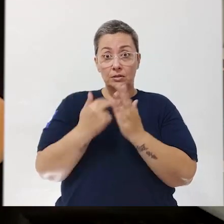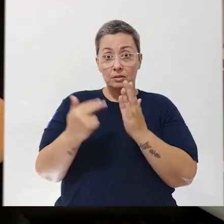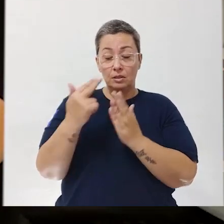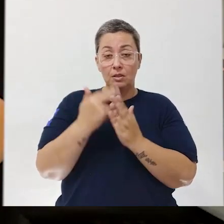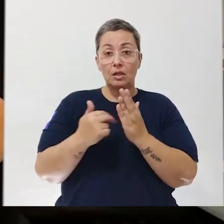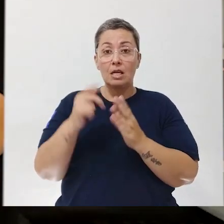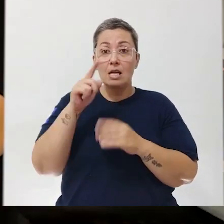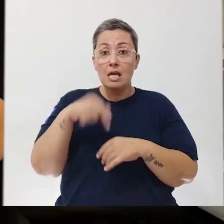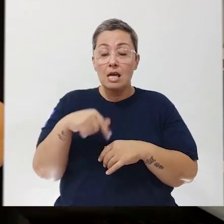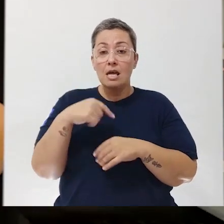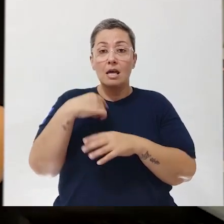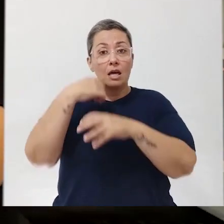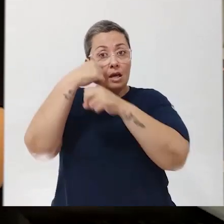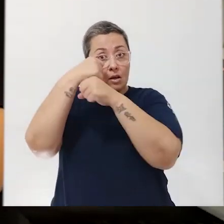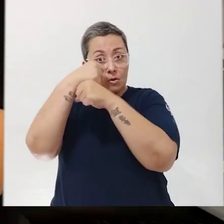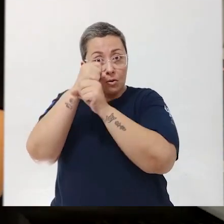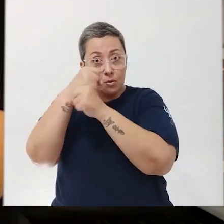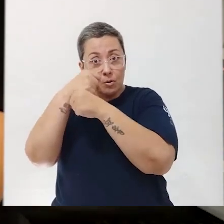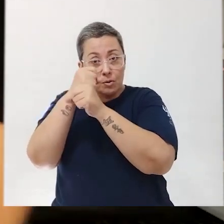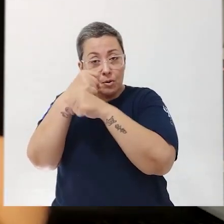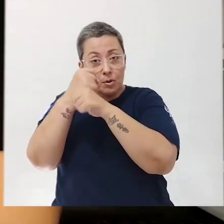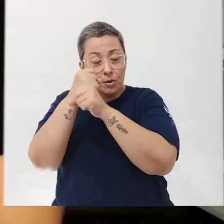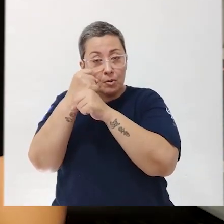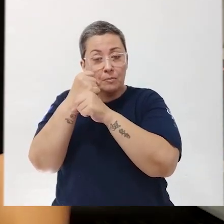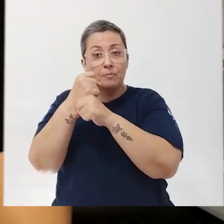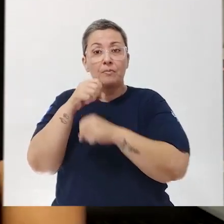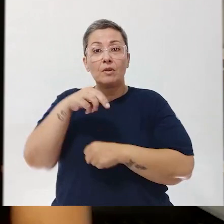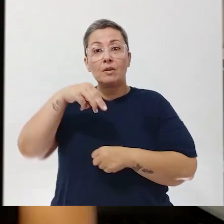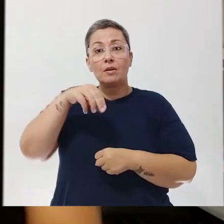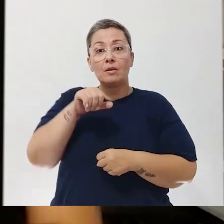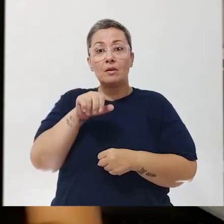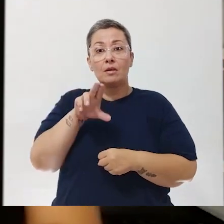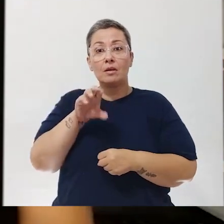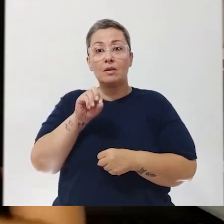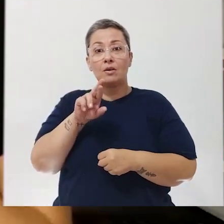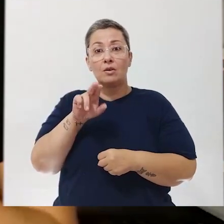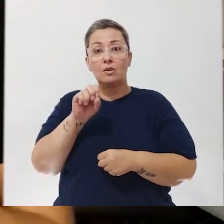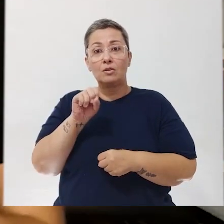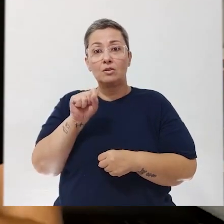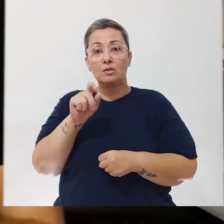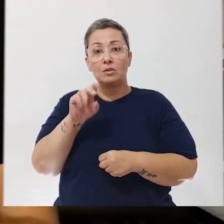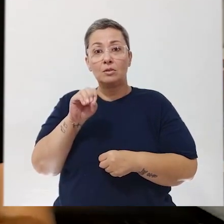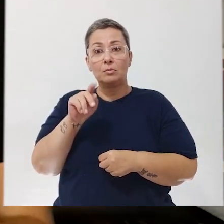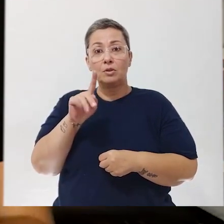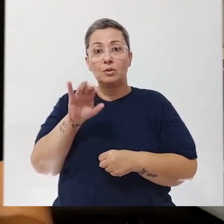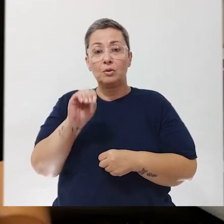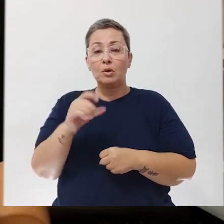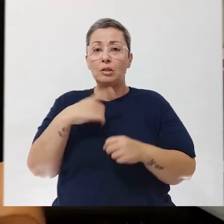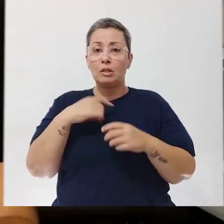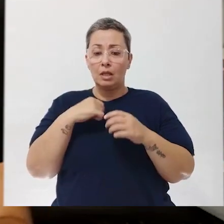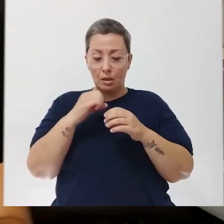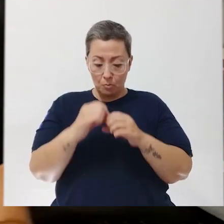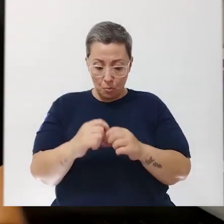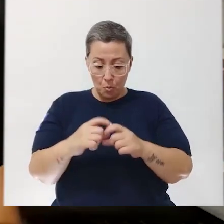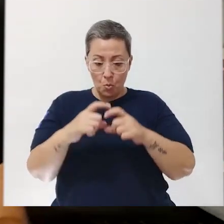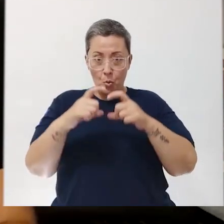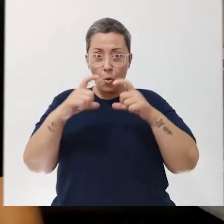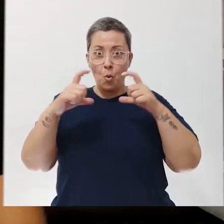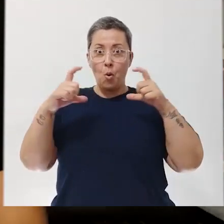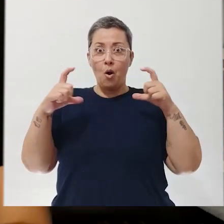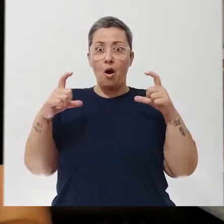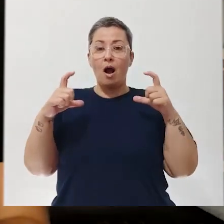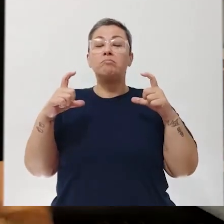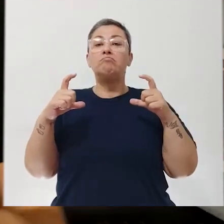né? Esse instrumento aqui, na imagem é um microscópio. O microscópio, ele possui lentes muito